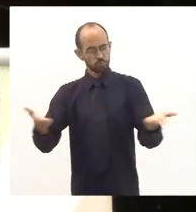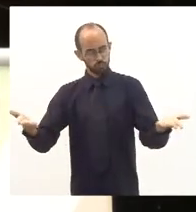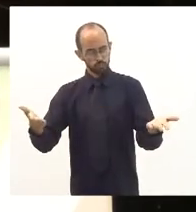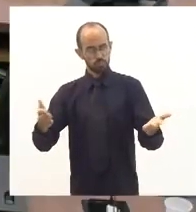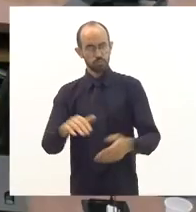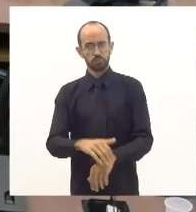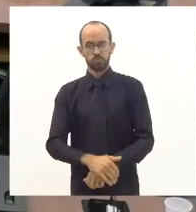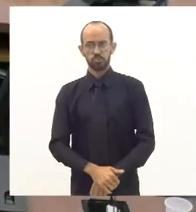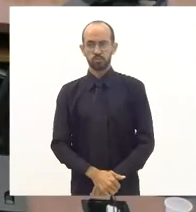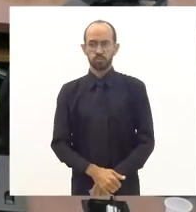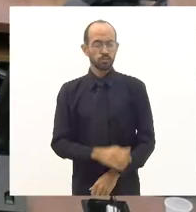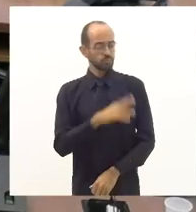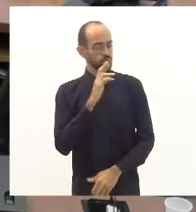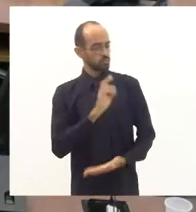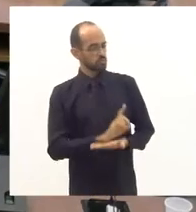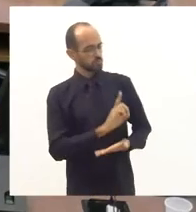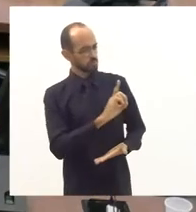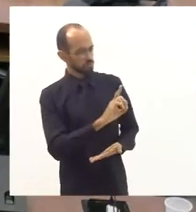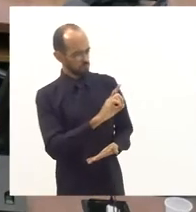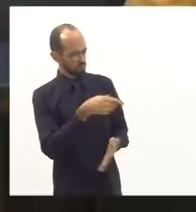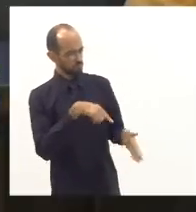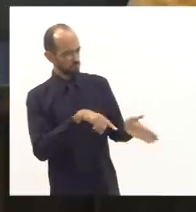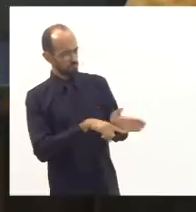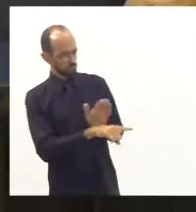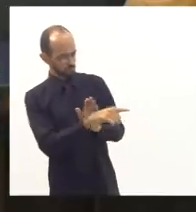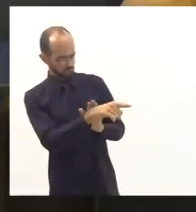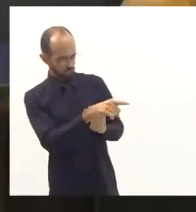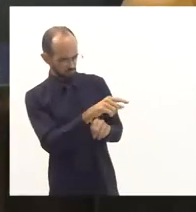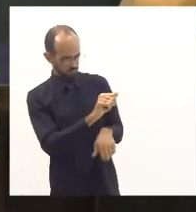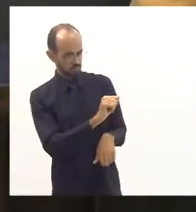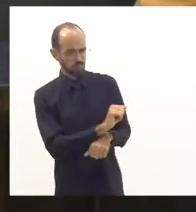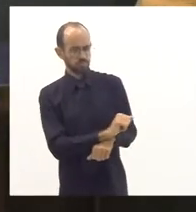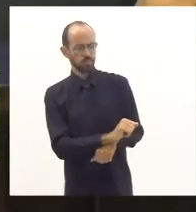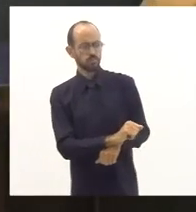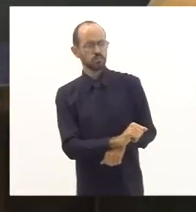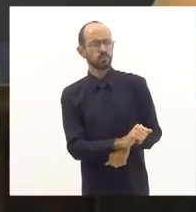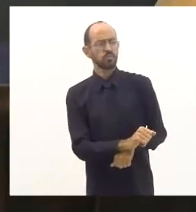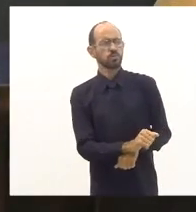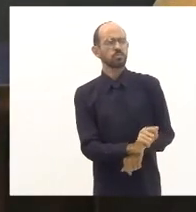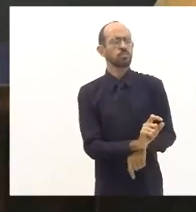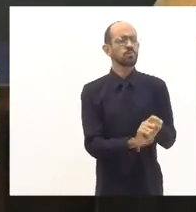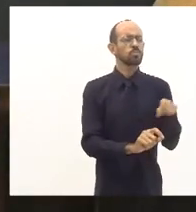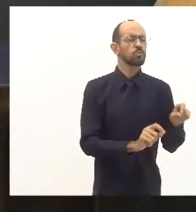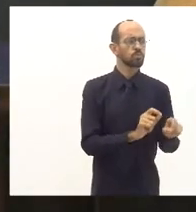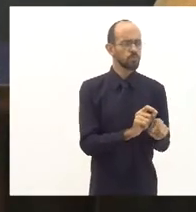bom? Doutora Patrícia, deixa eu lhe fazer uma pergunta.